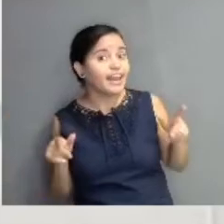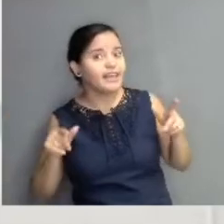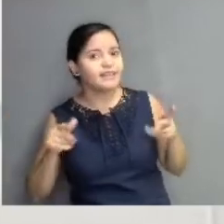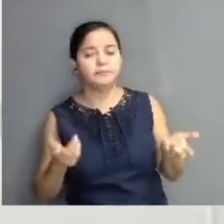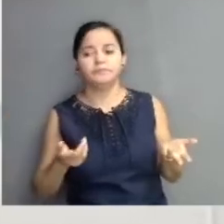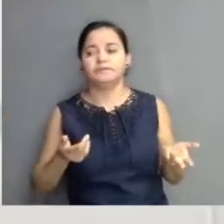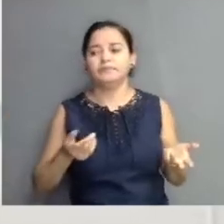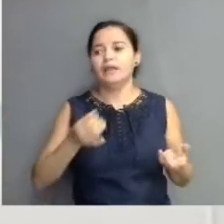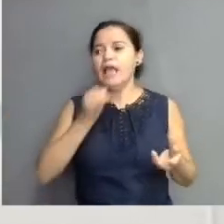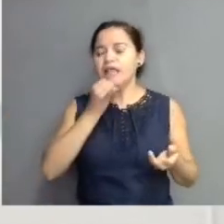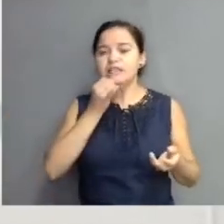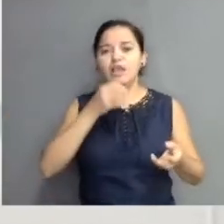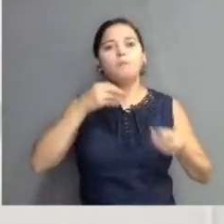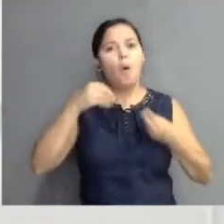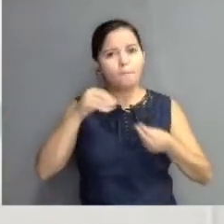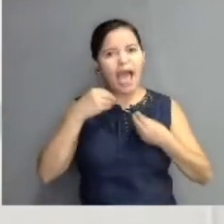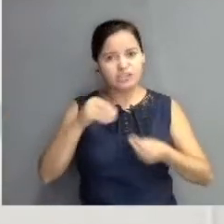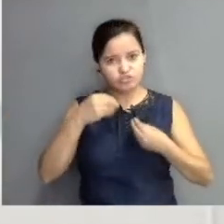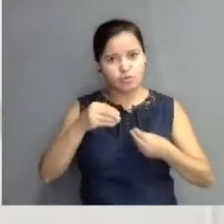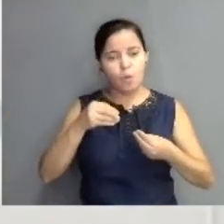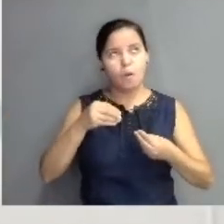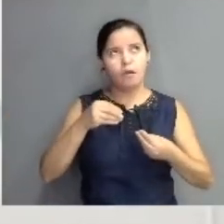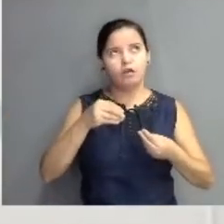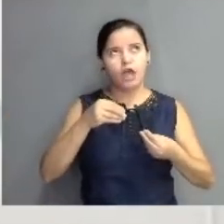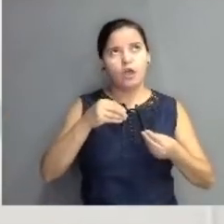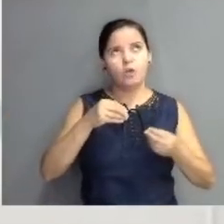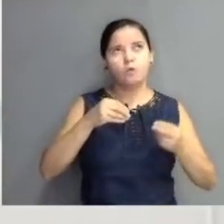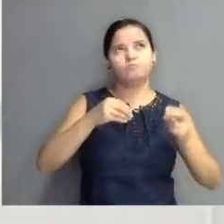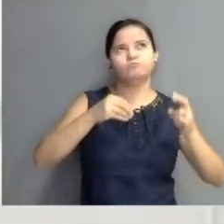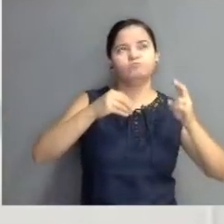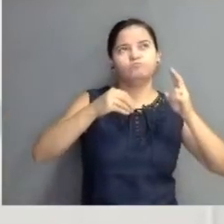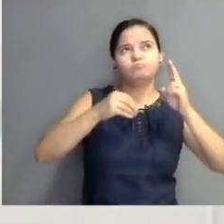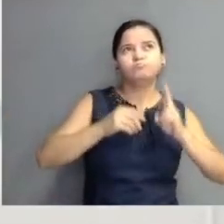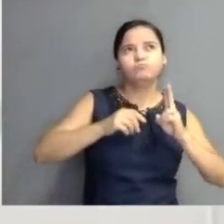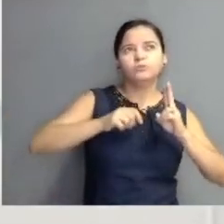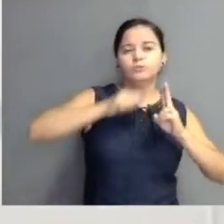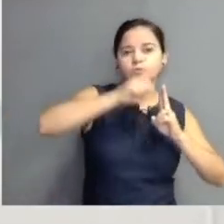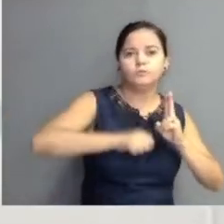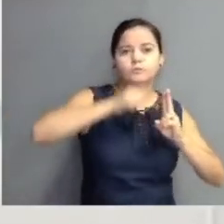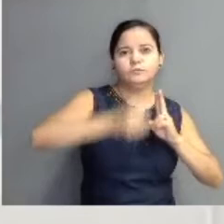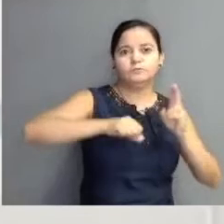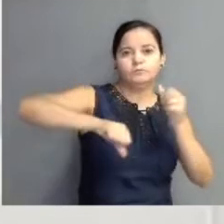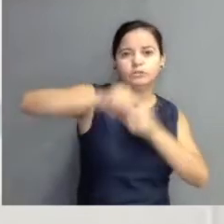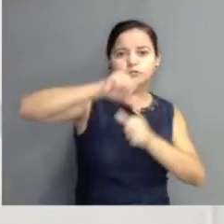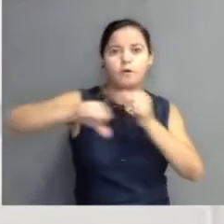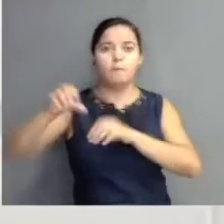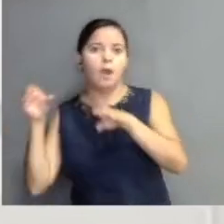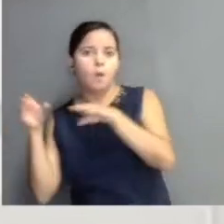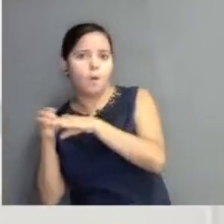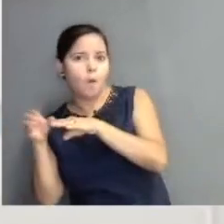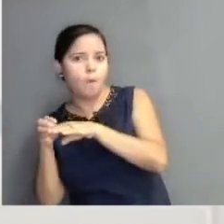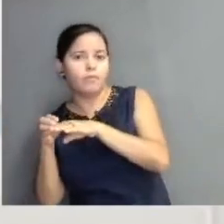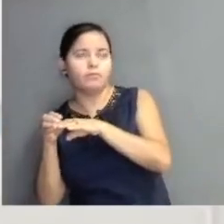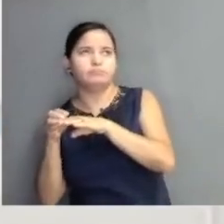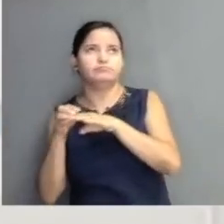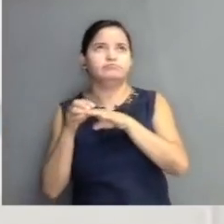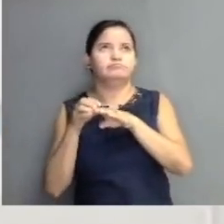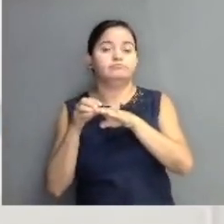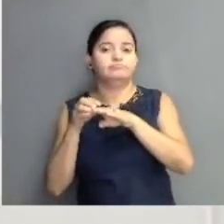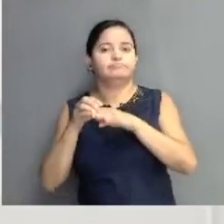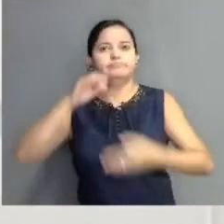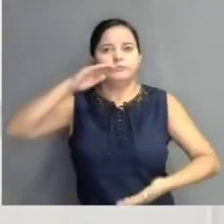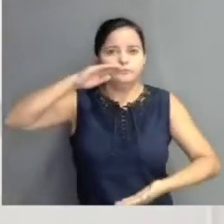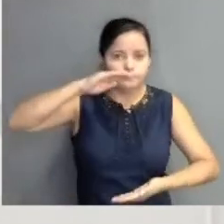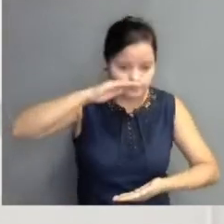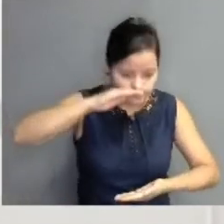esse plástico, para se transformar, sei lá, em um copo. Ser transformada num porta-celular, de alguma coisa. Então, veja como só